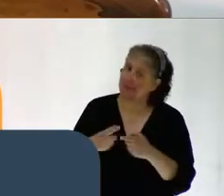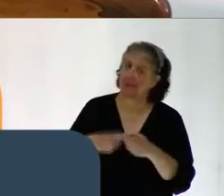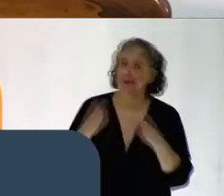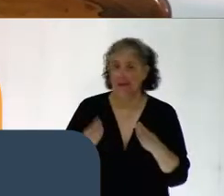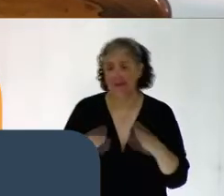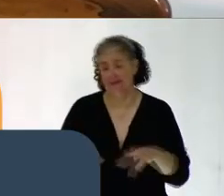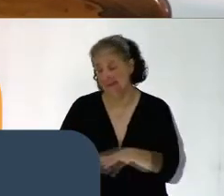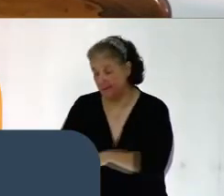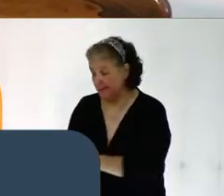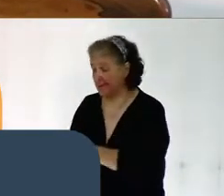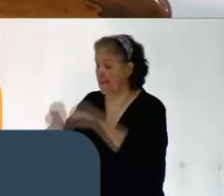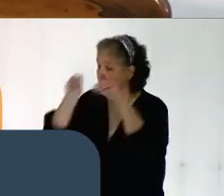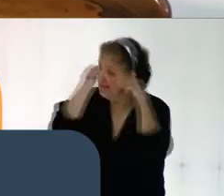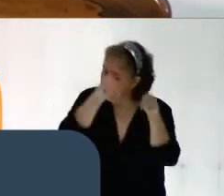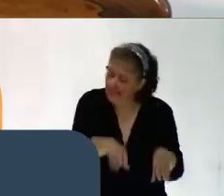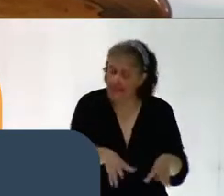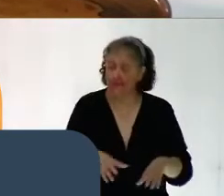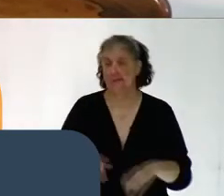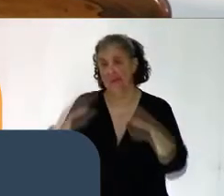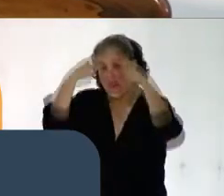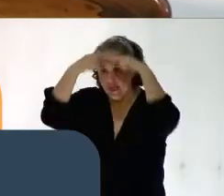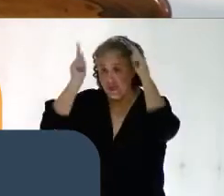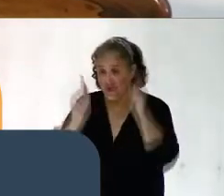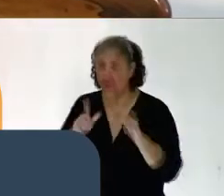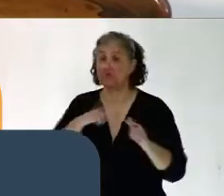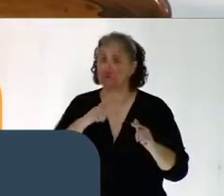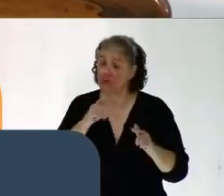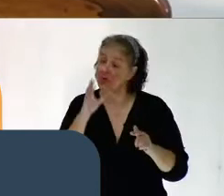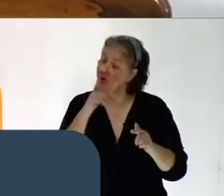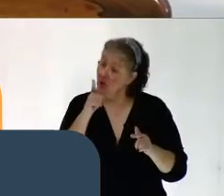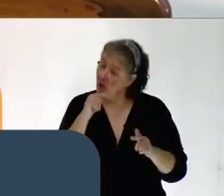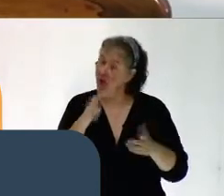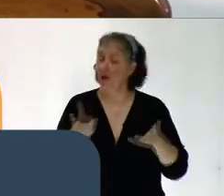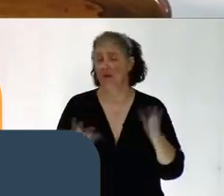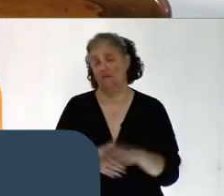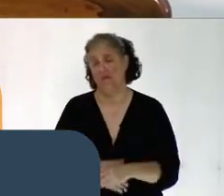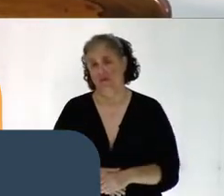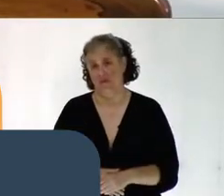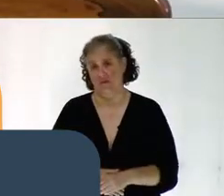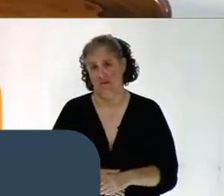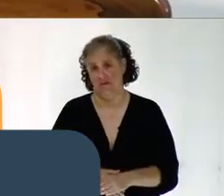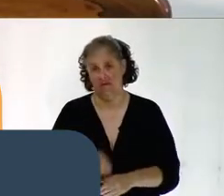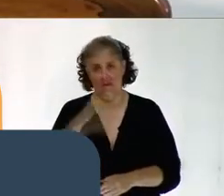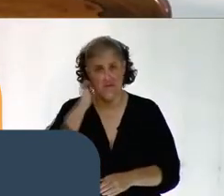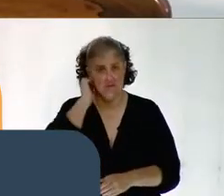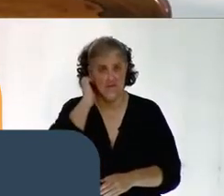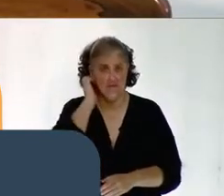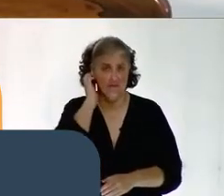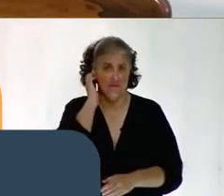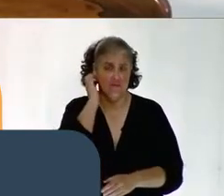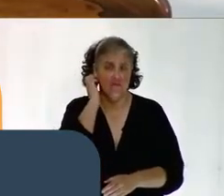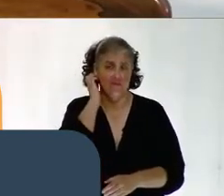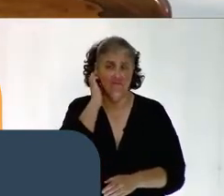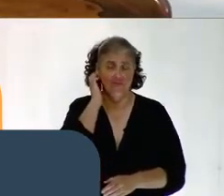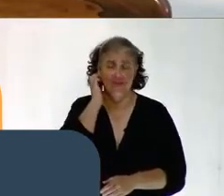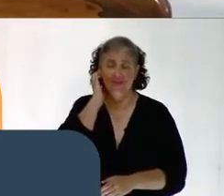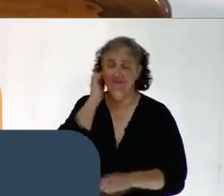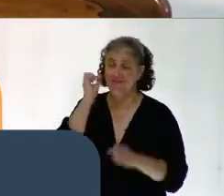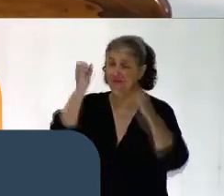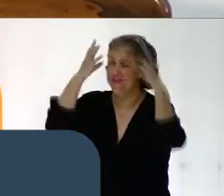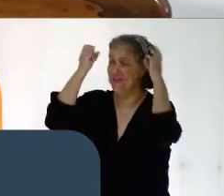nos trazer para cá moisés de deus só falta eles me apedrejar em que que eu faço deus